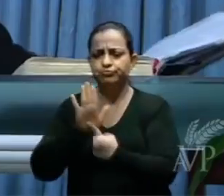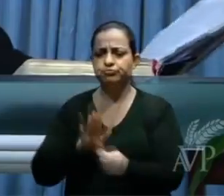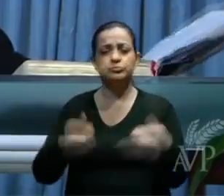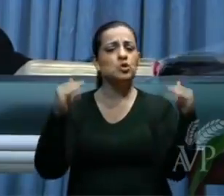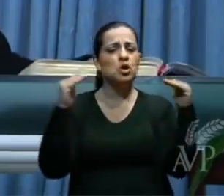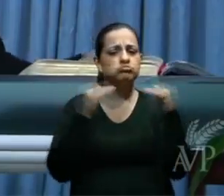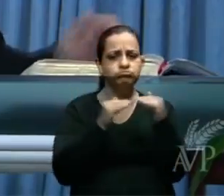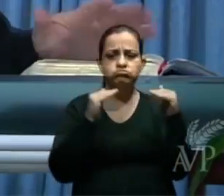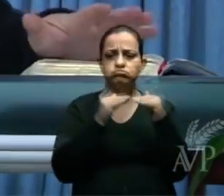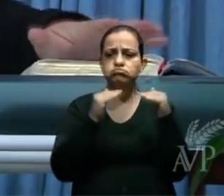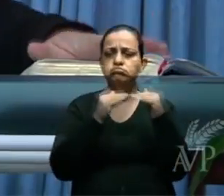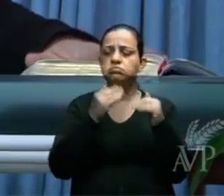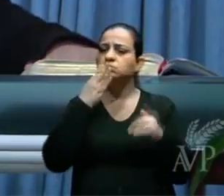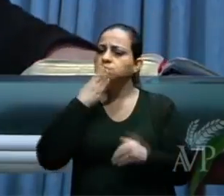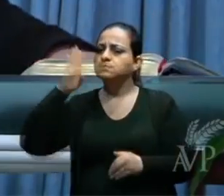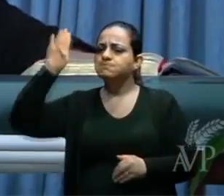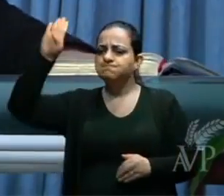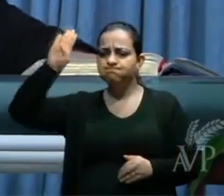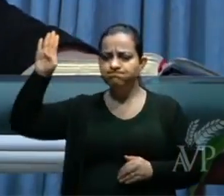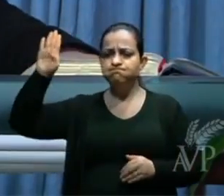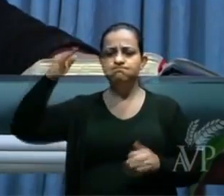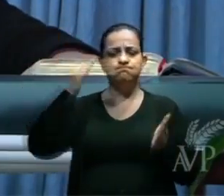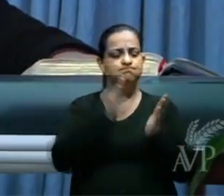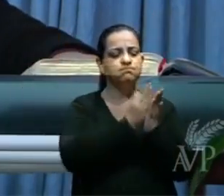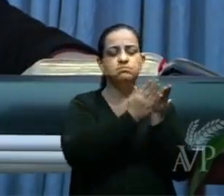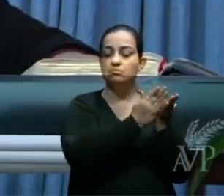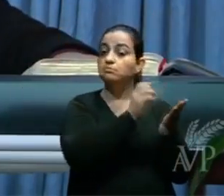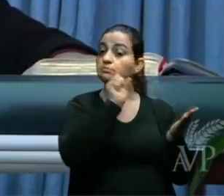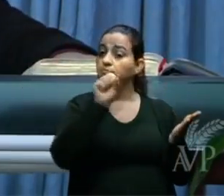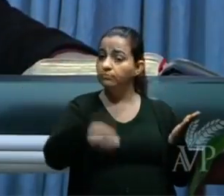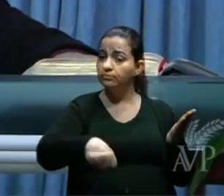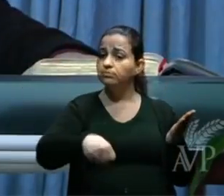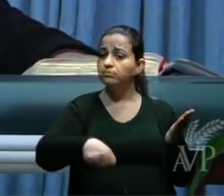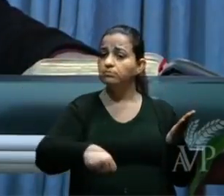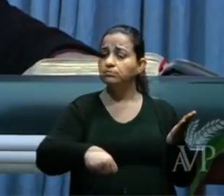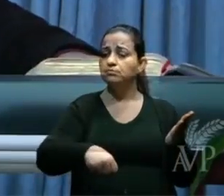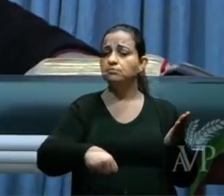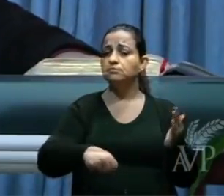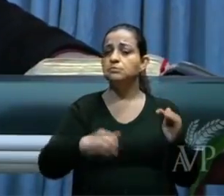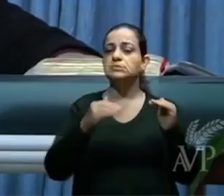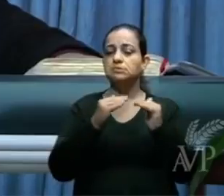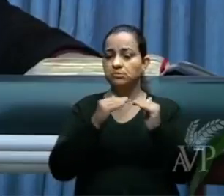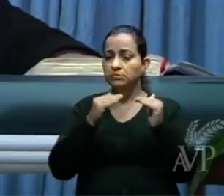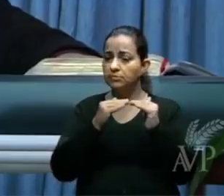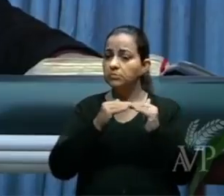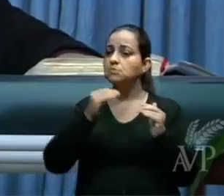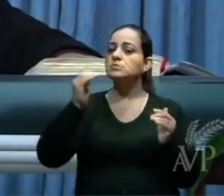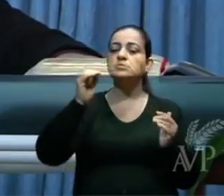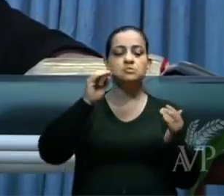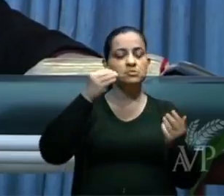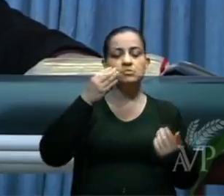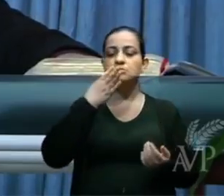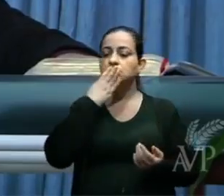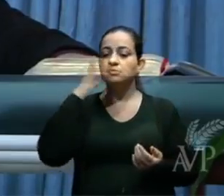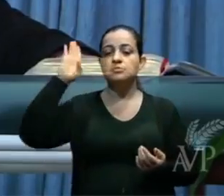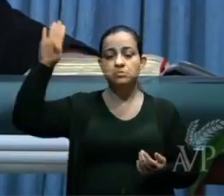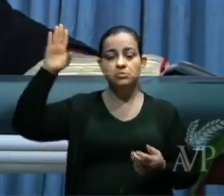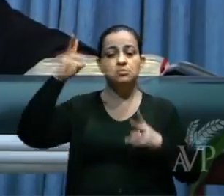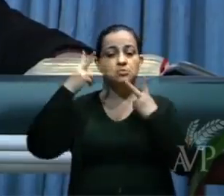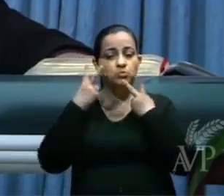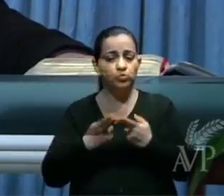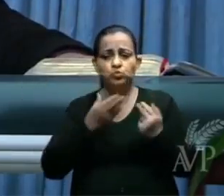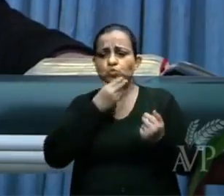com as promessas da bíblia entendi ela está de acordo assim como